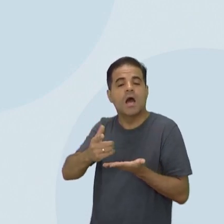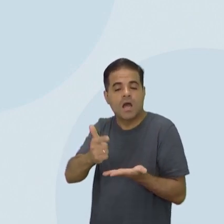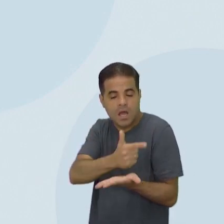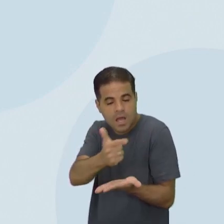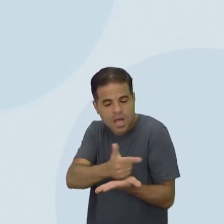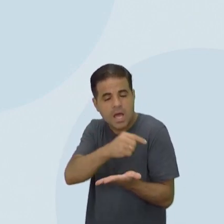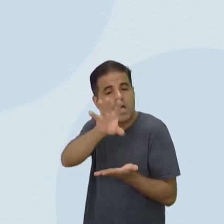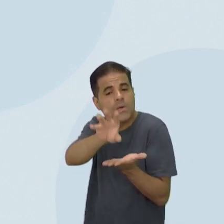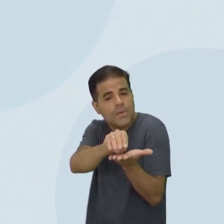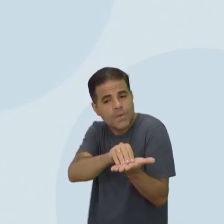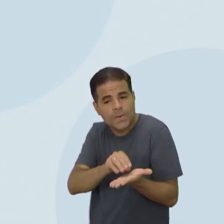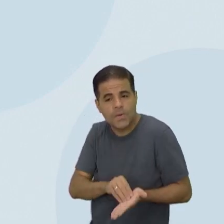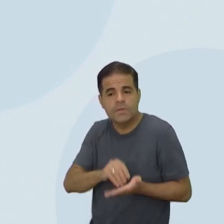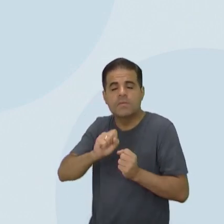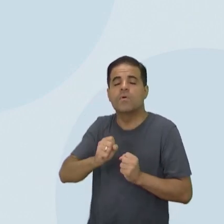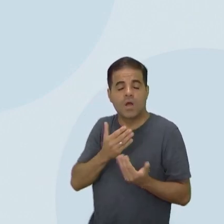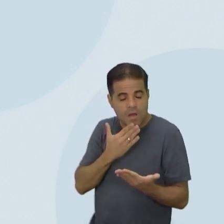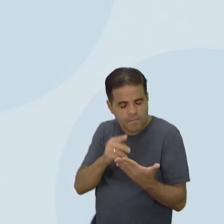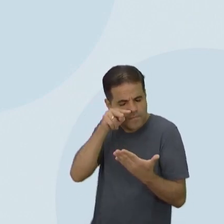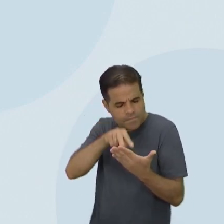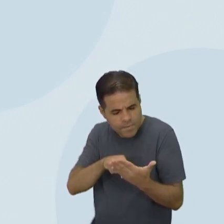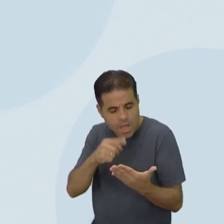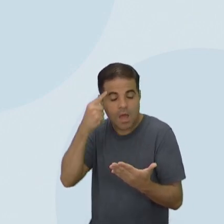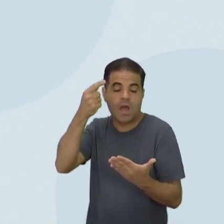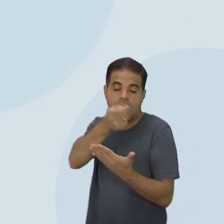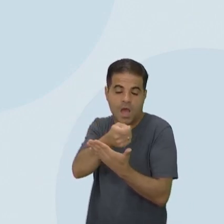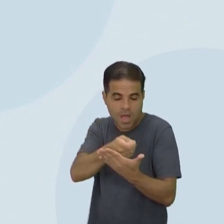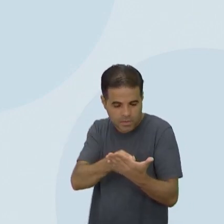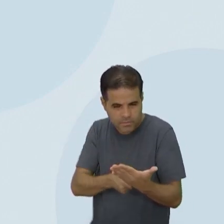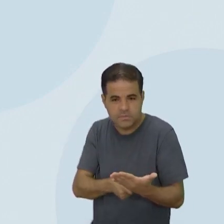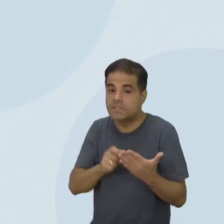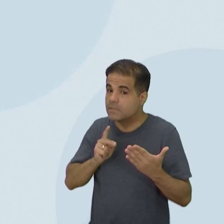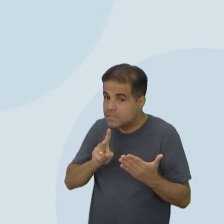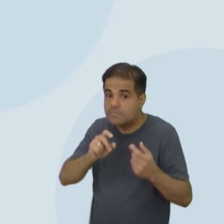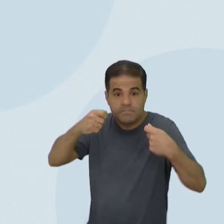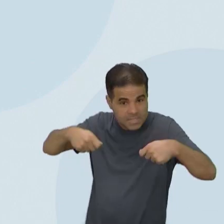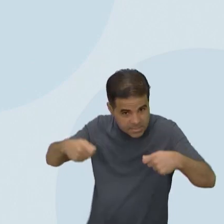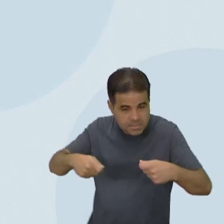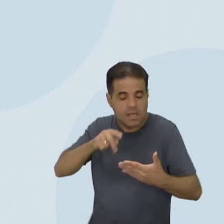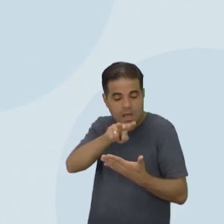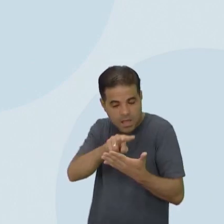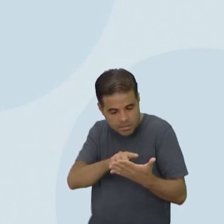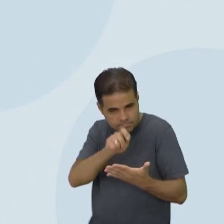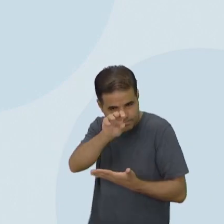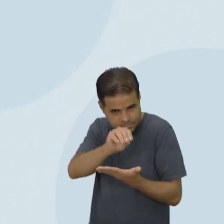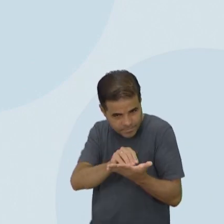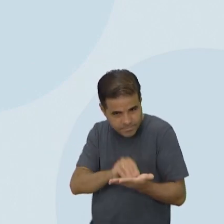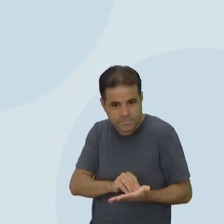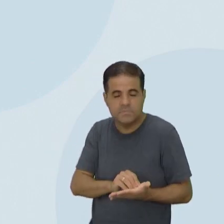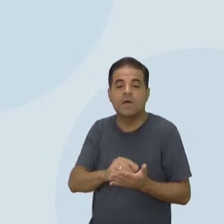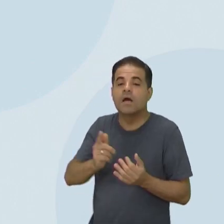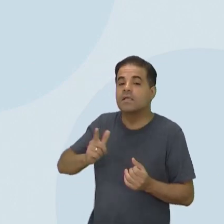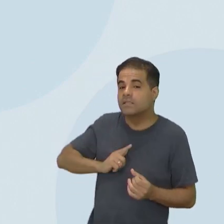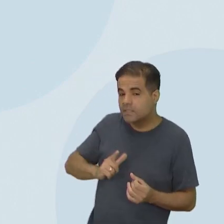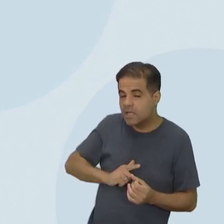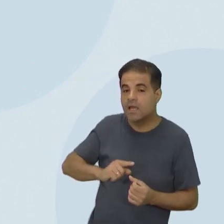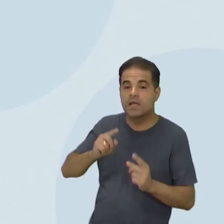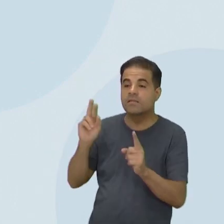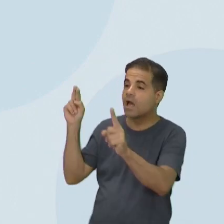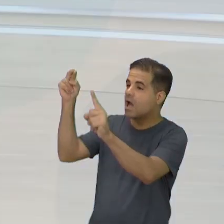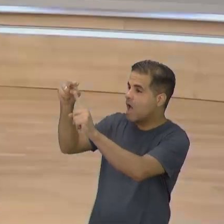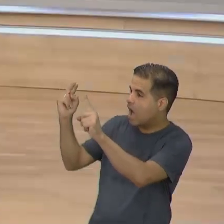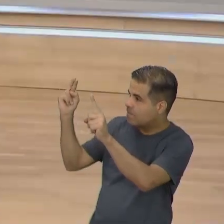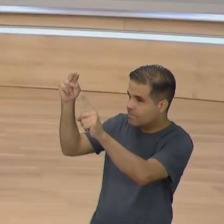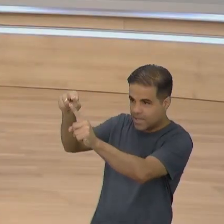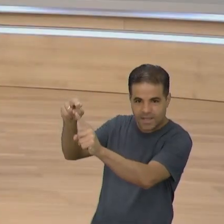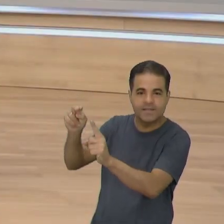faz anotações, depois você pode recorrer a essas anotações. Sempre que necessário. Sim, então a gente tem daí as referências